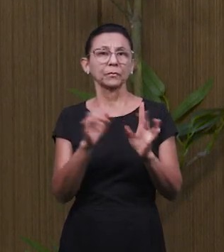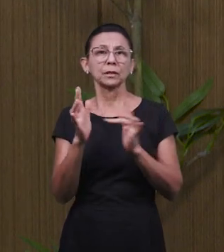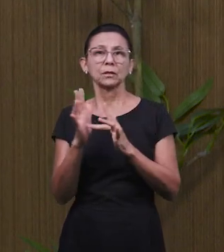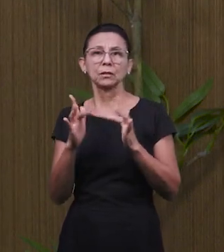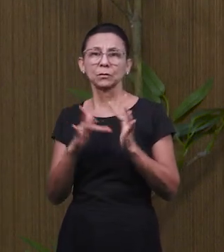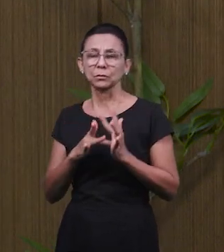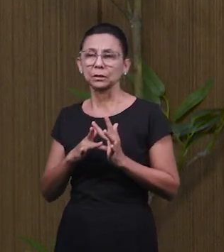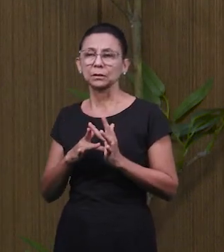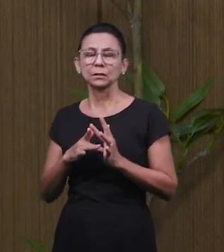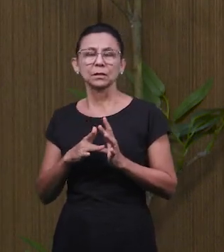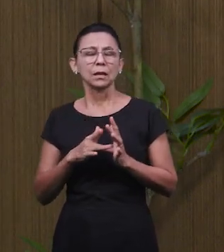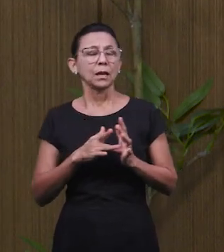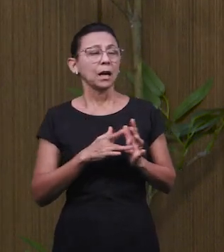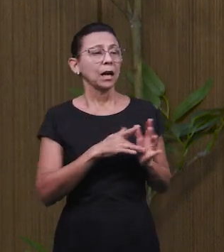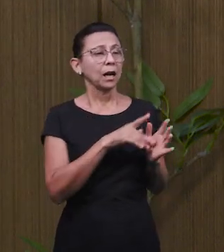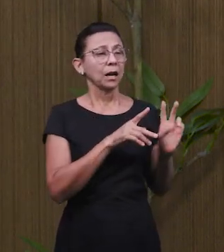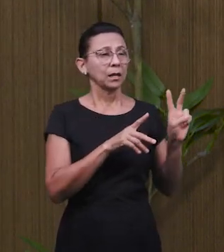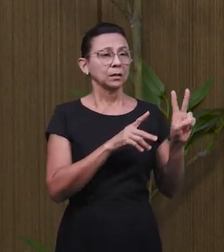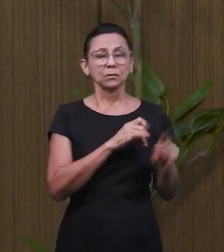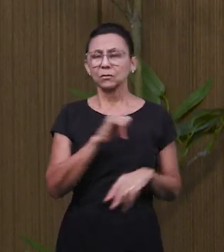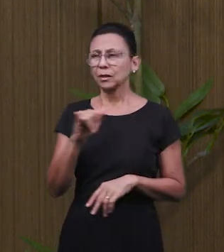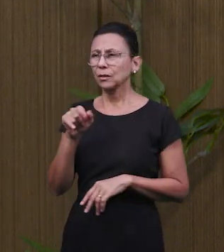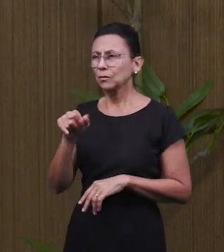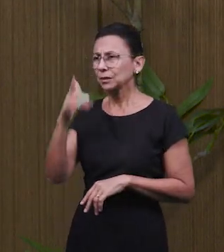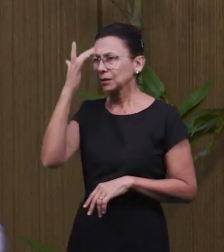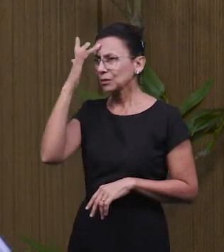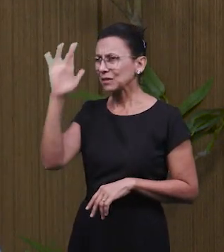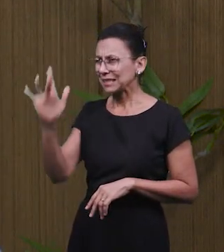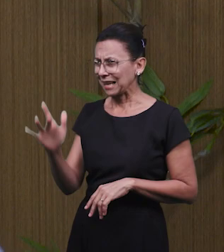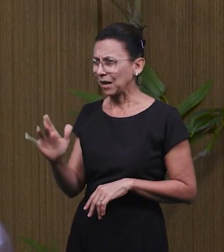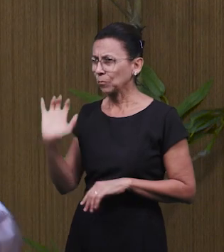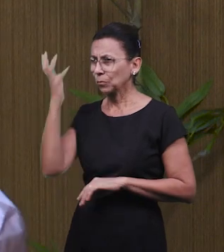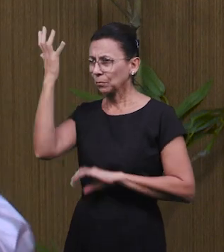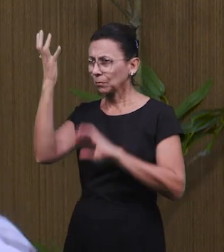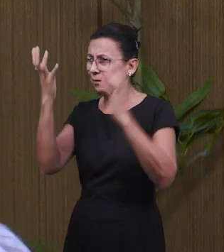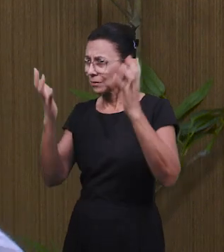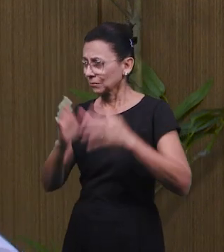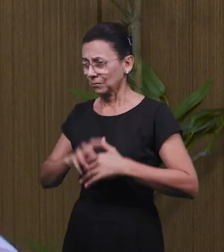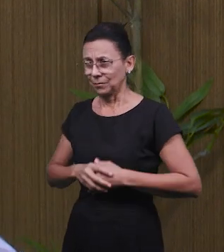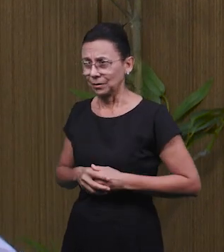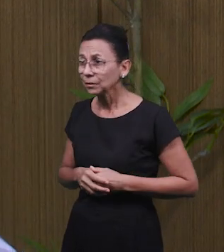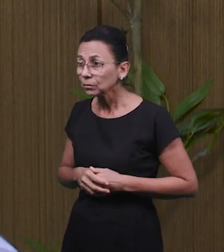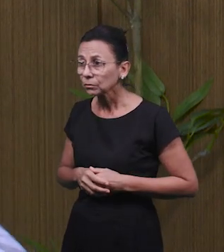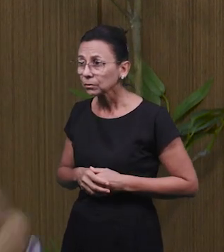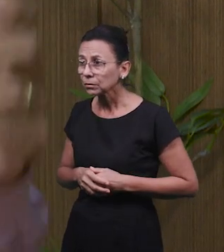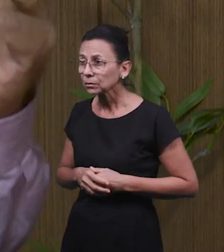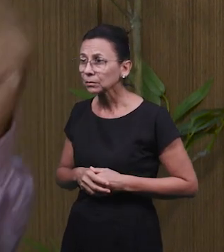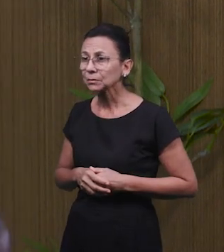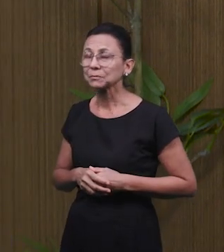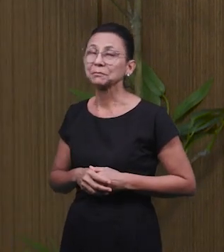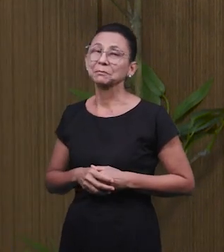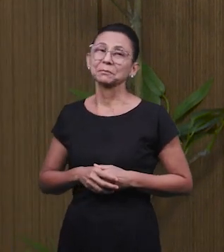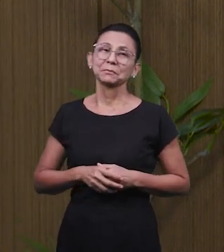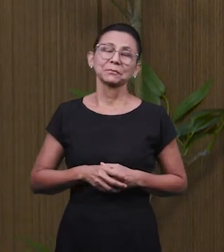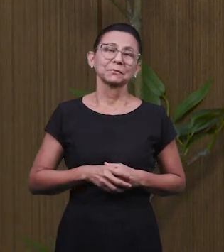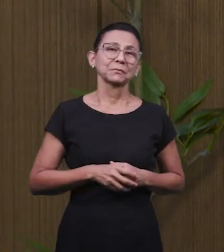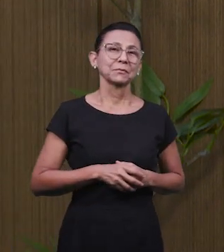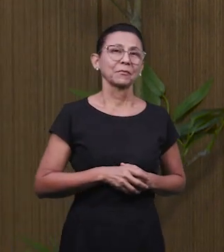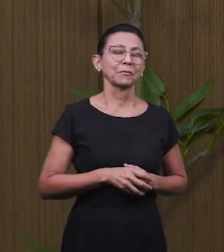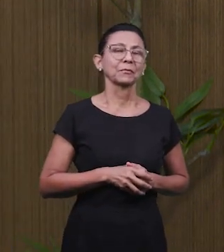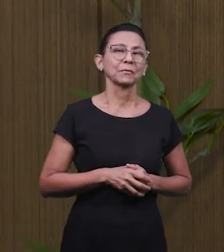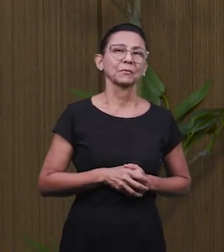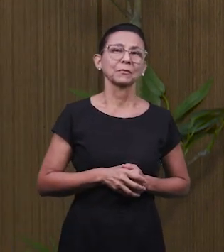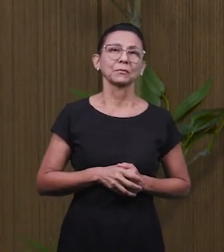que aconteceram. E evangelho não pode ser isso, o verdadeiro evangelho não é isso. Aconteceram coisas